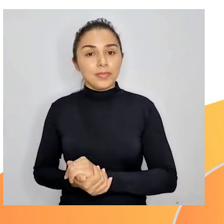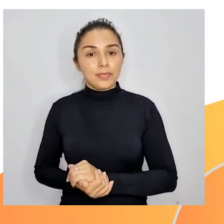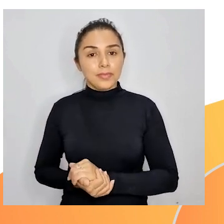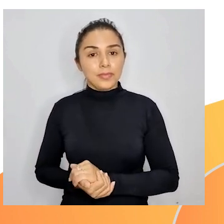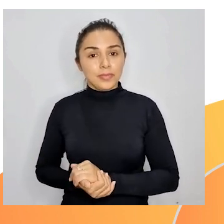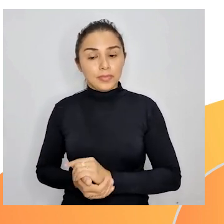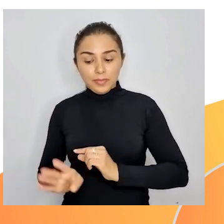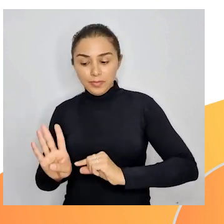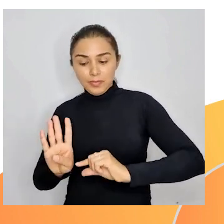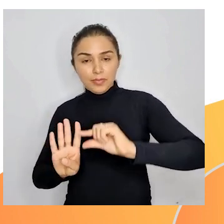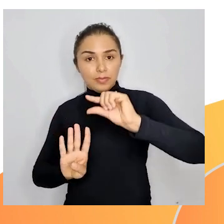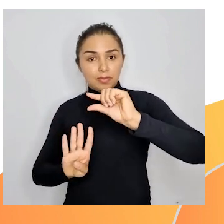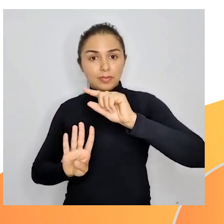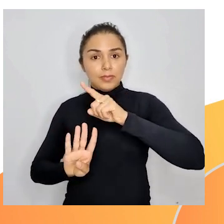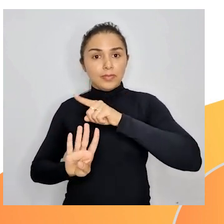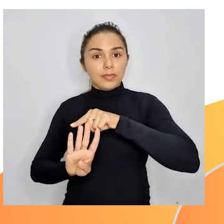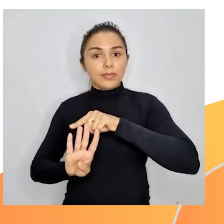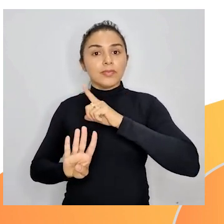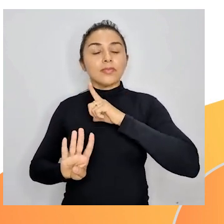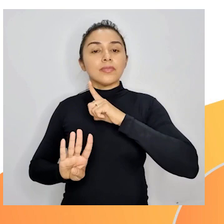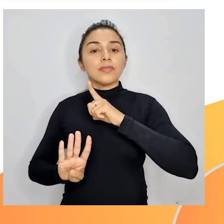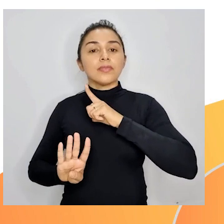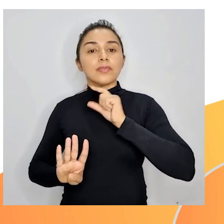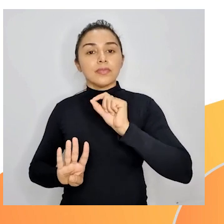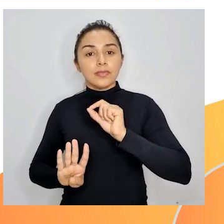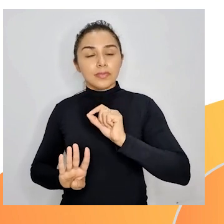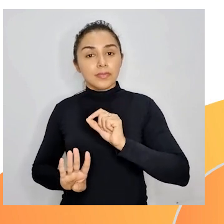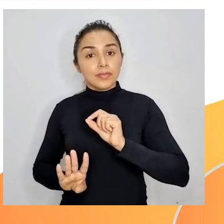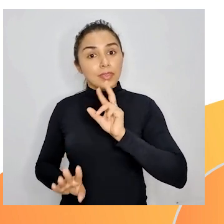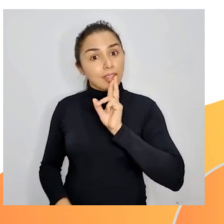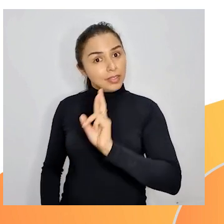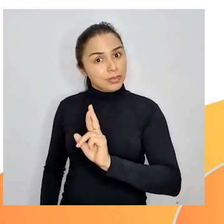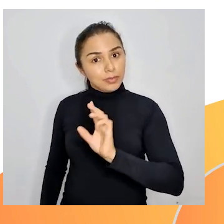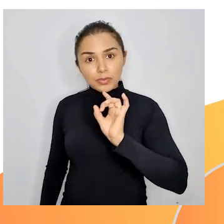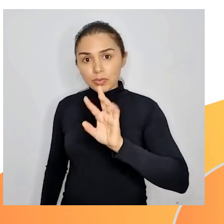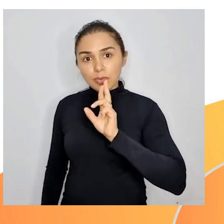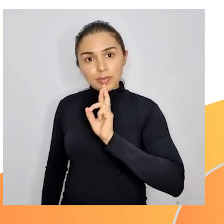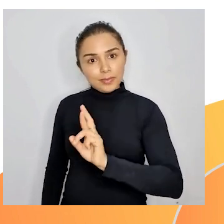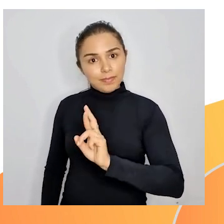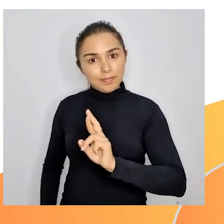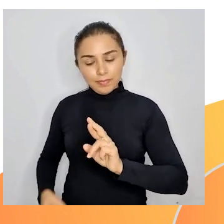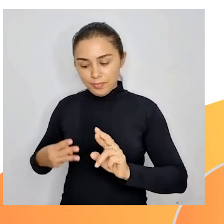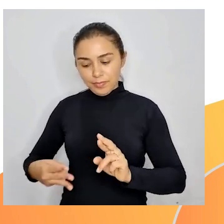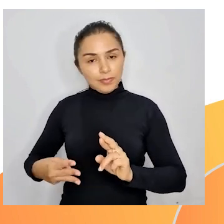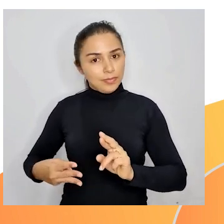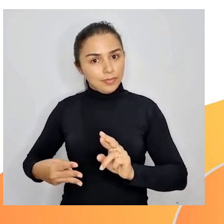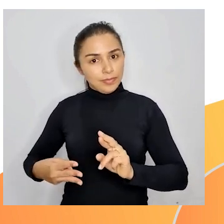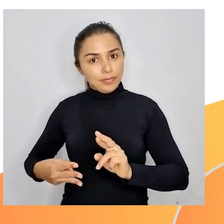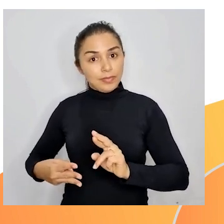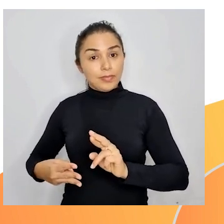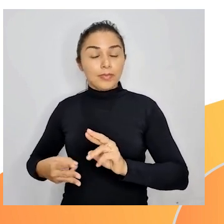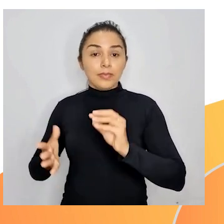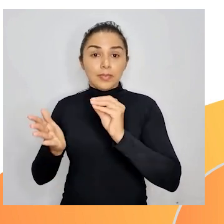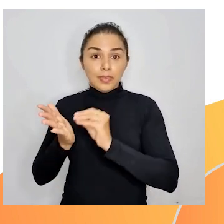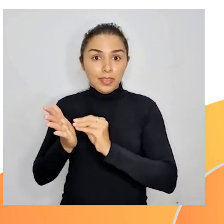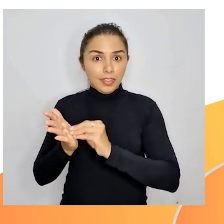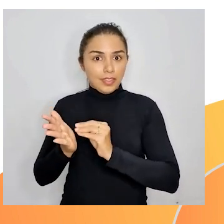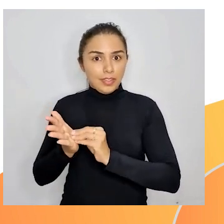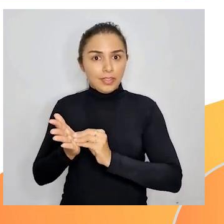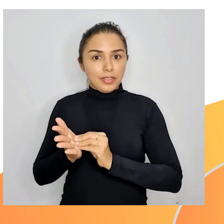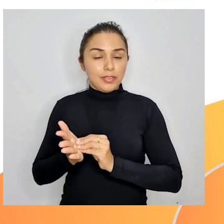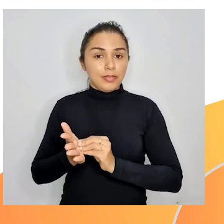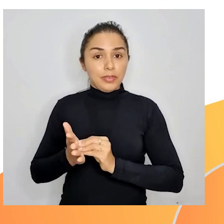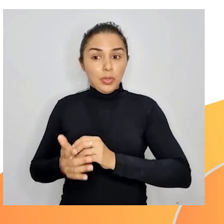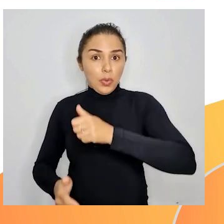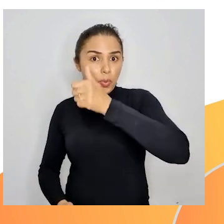milhar só o 3 como resultado. Não tem nada no subtraindo e tem o lugar do minuendo.